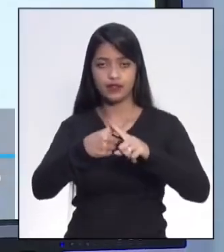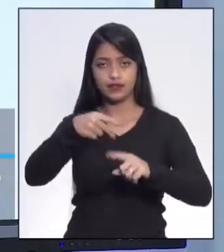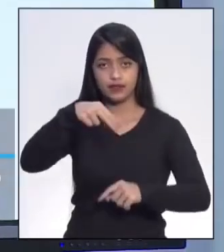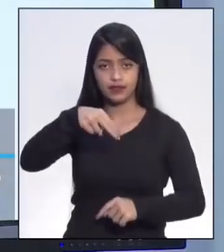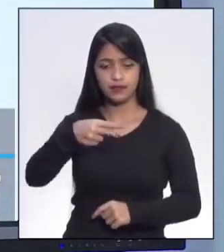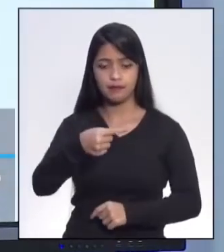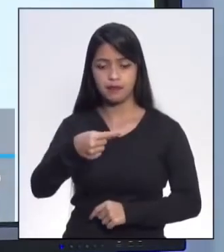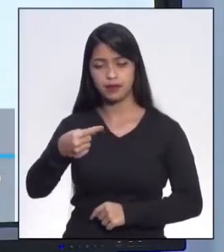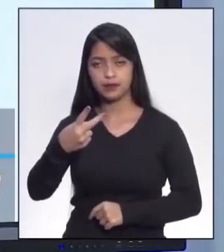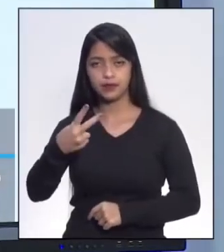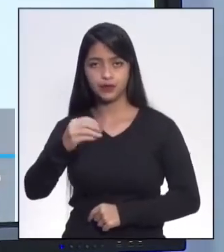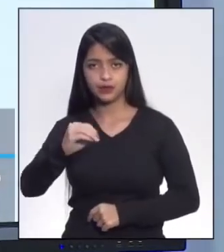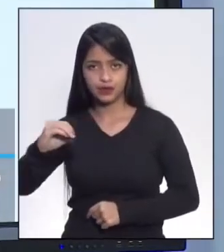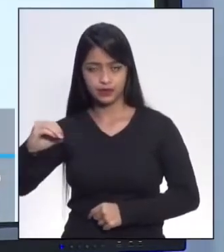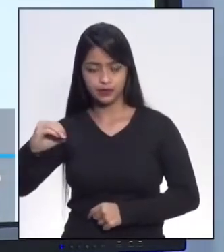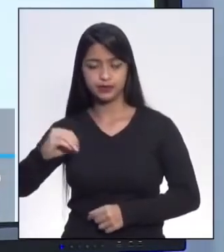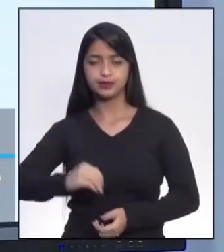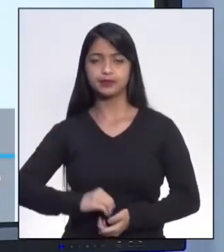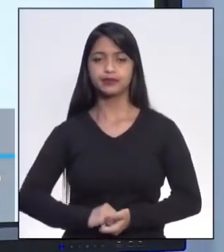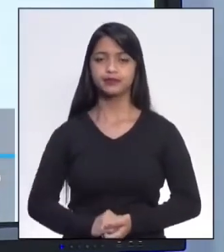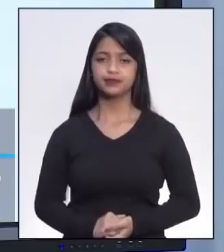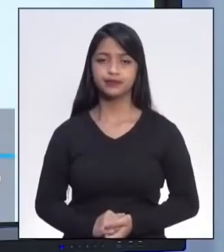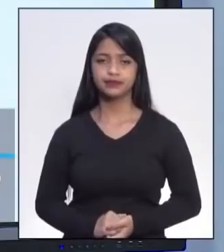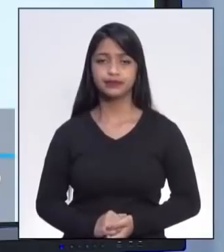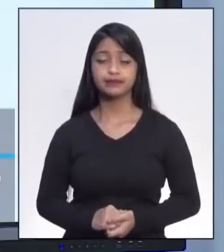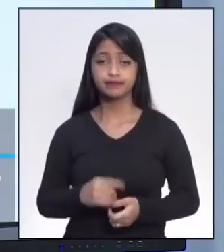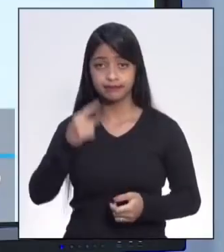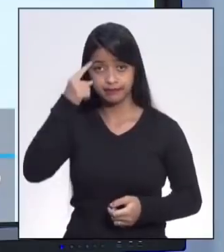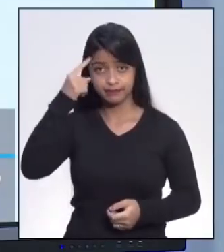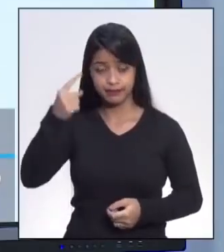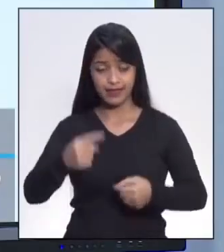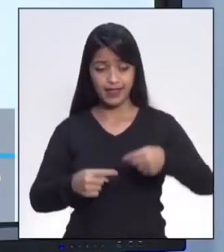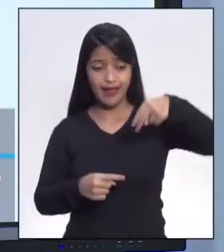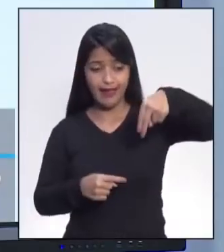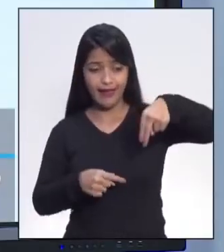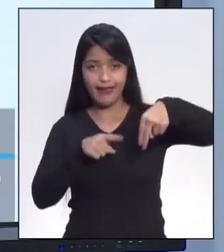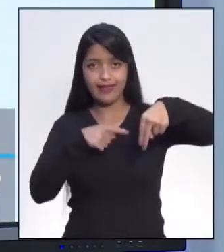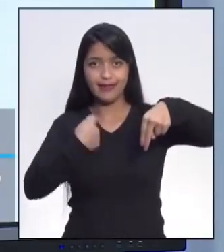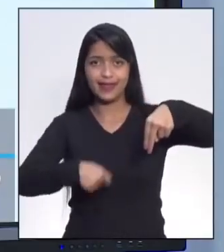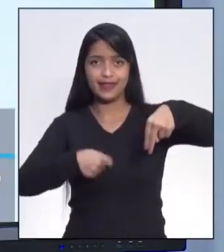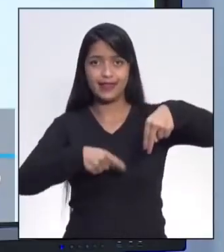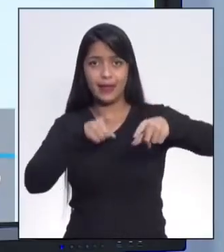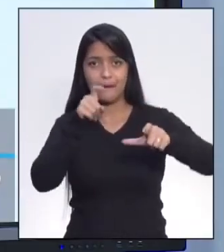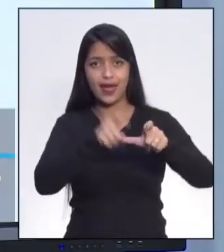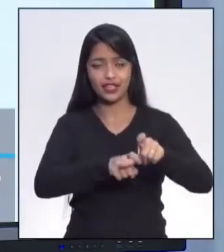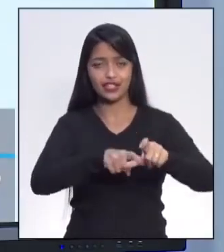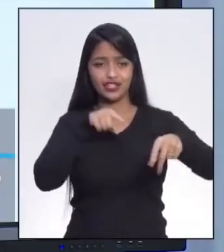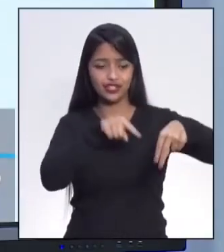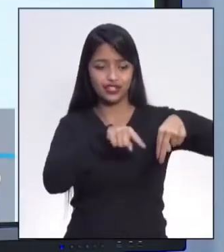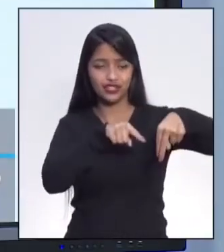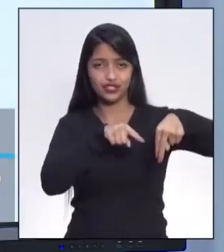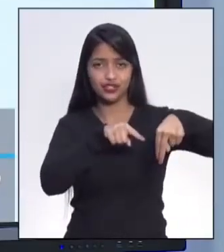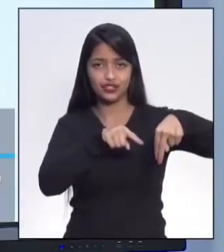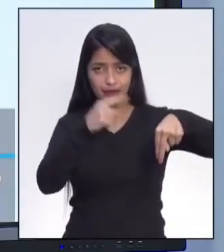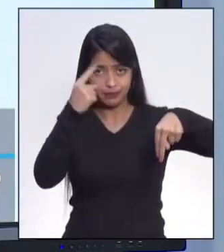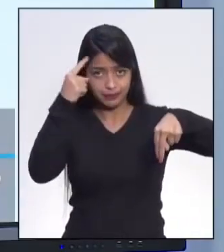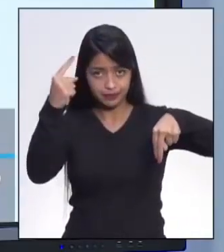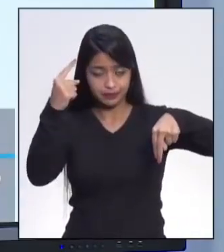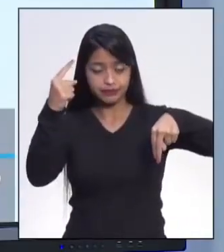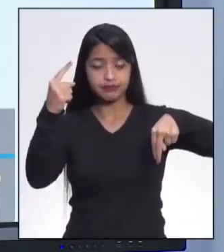200. Se eu dependo do n, se a ideia é depender do n, para